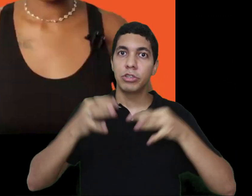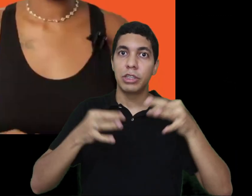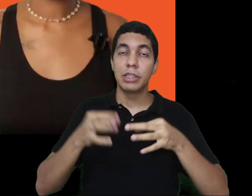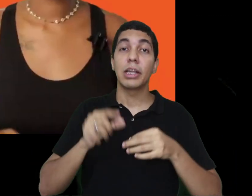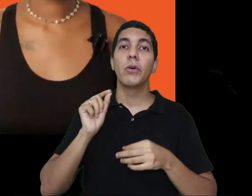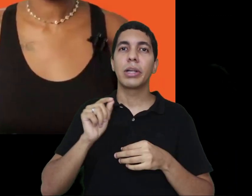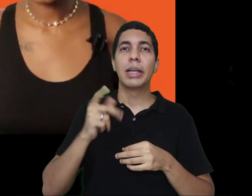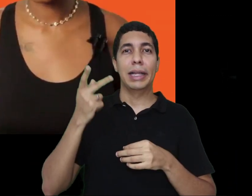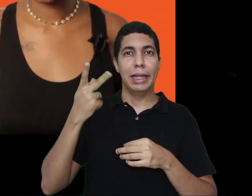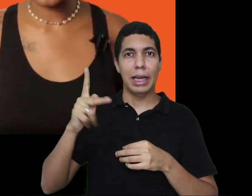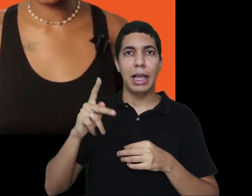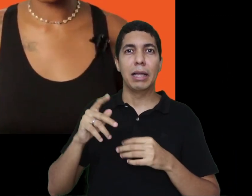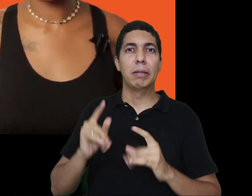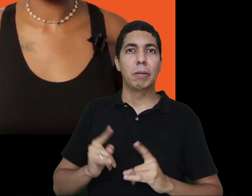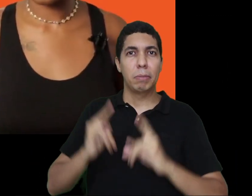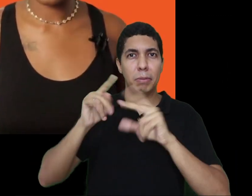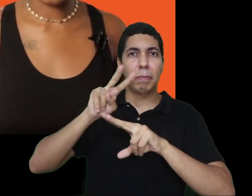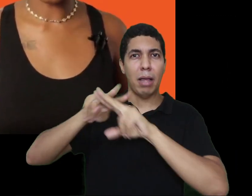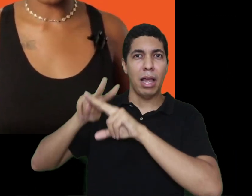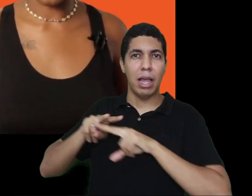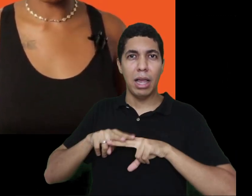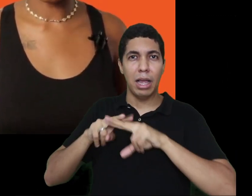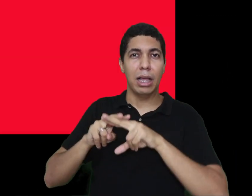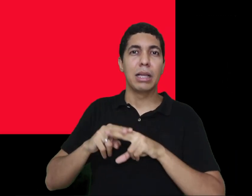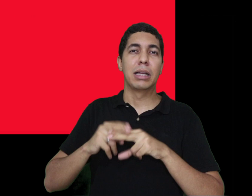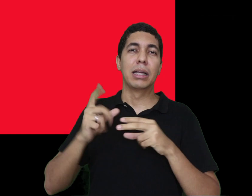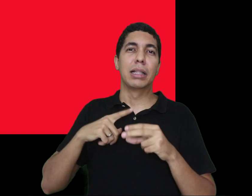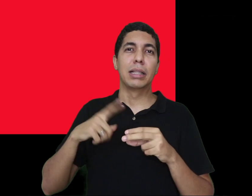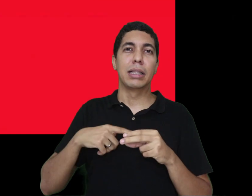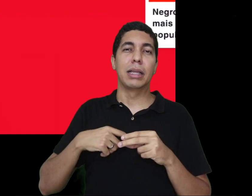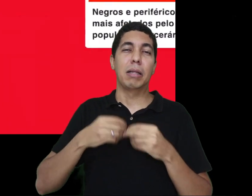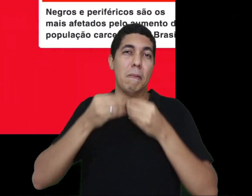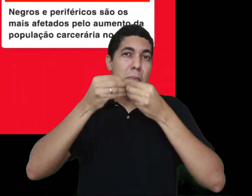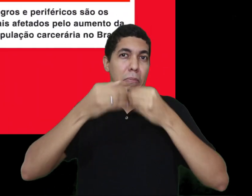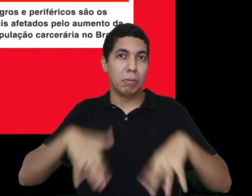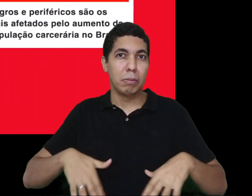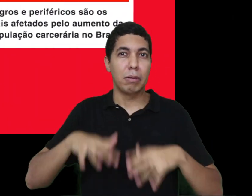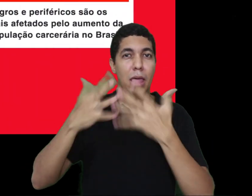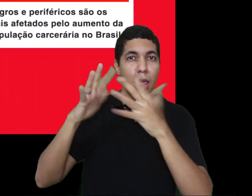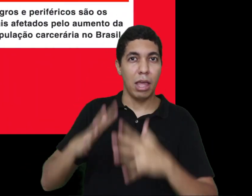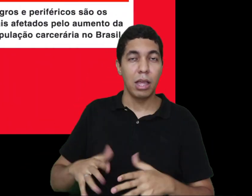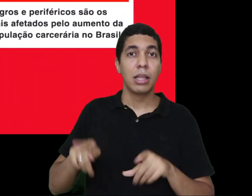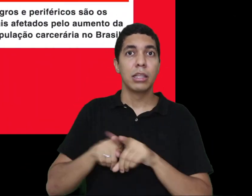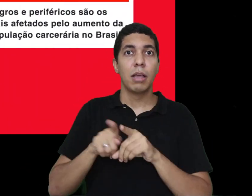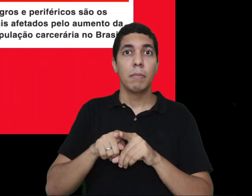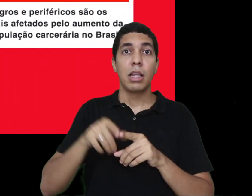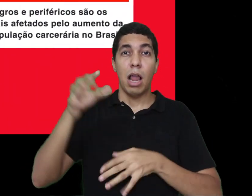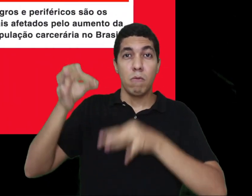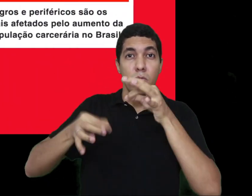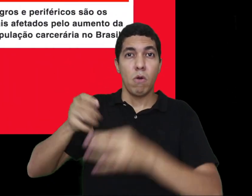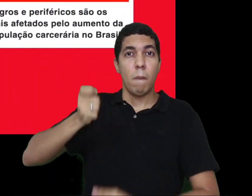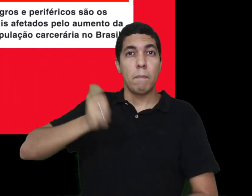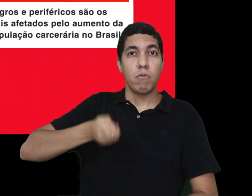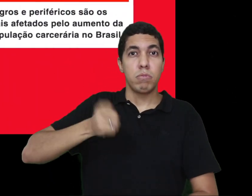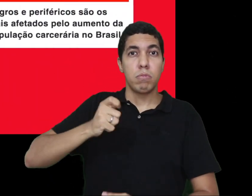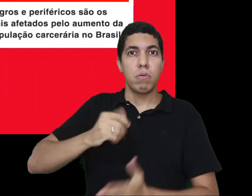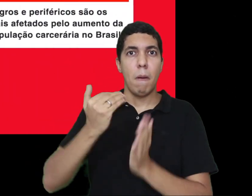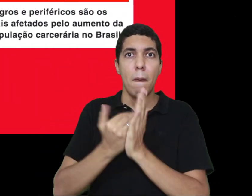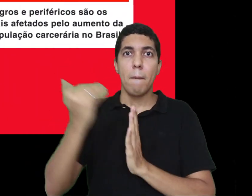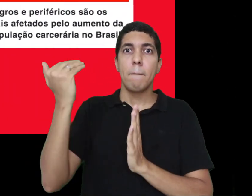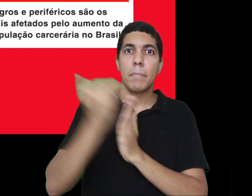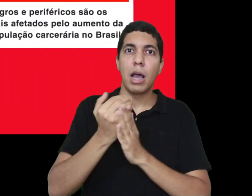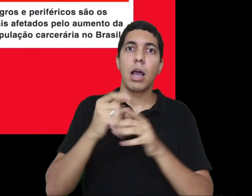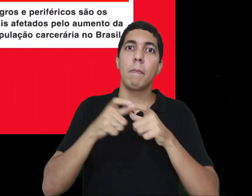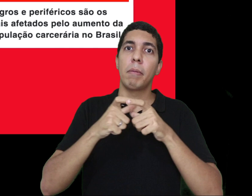Justiça. Além da precariedade do sistema prisional, as políticas de encarceramento e aumento de pena se voltam contra a